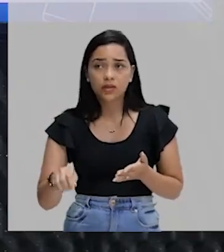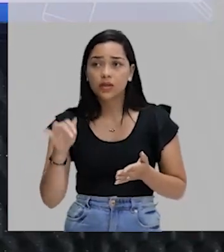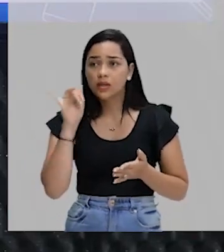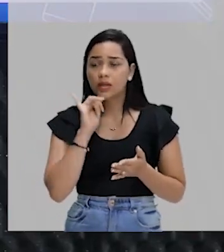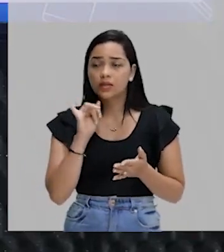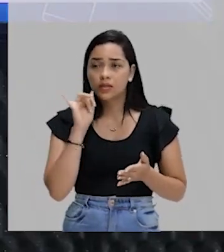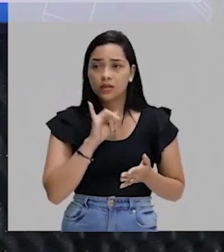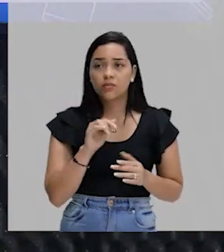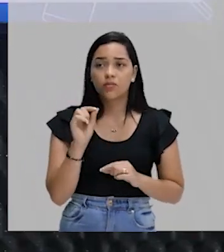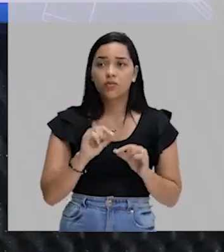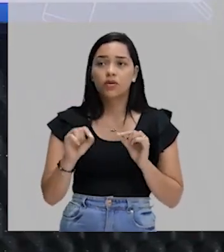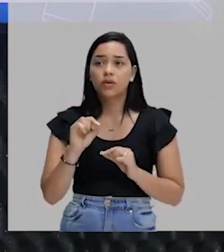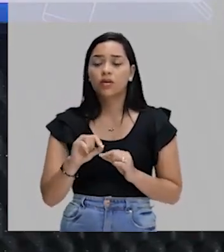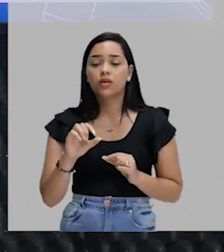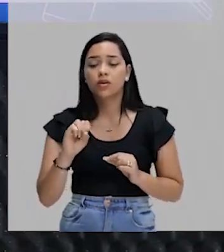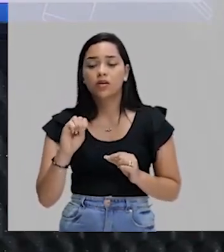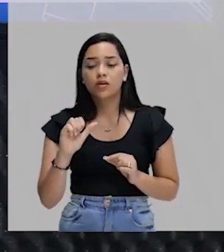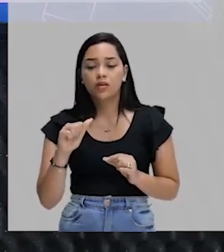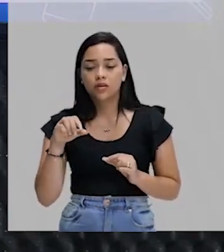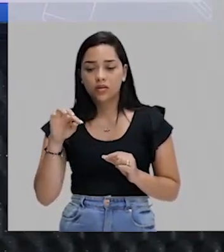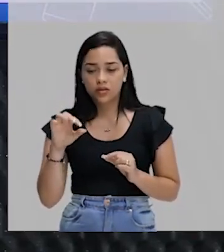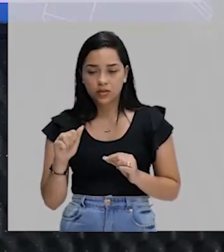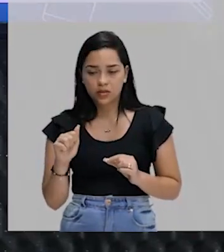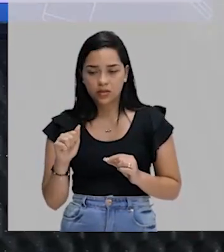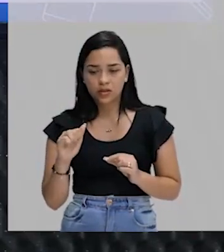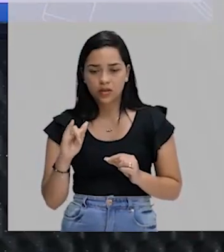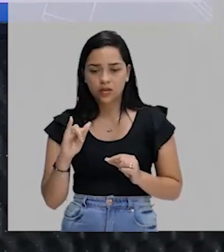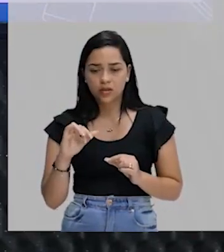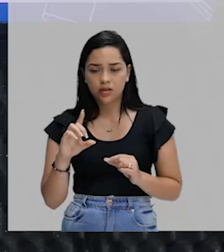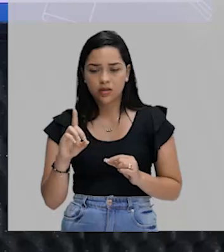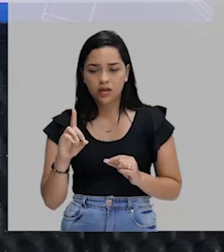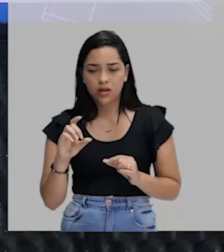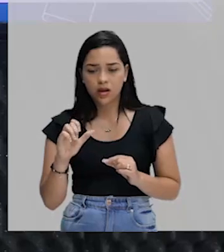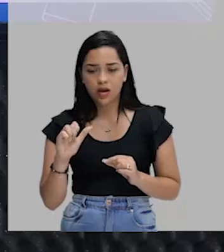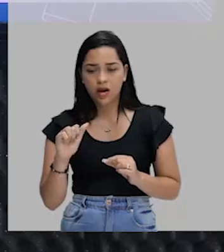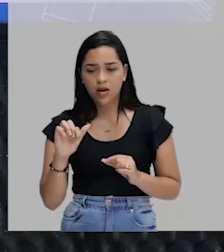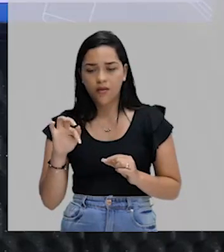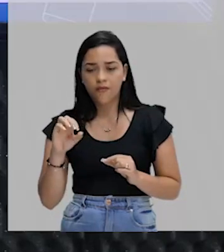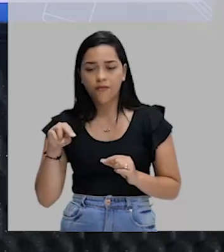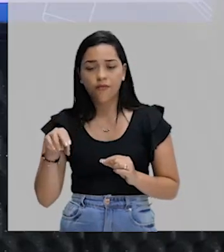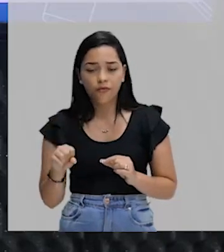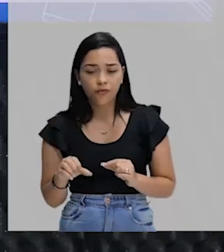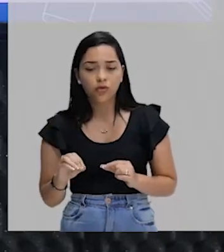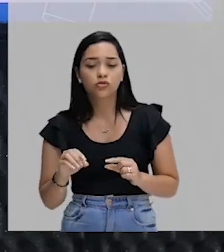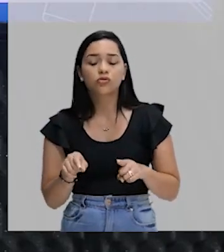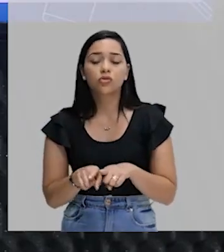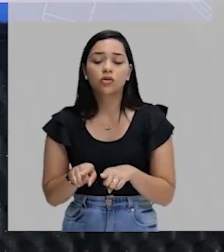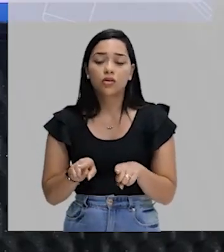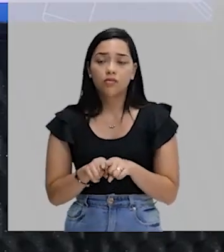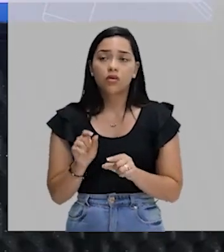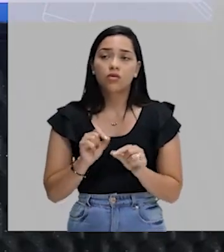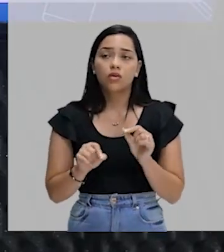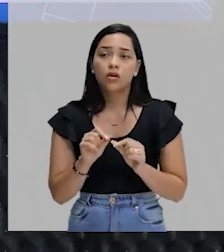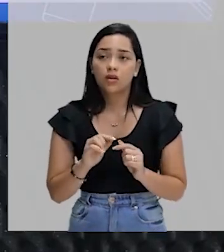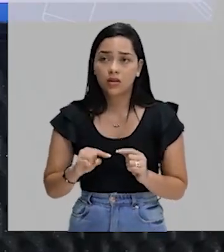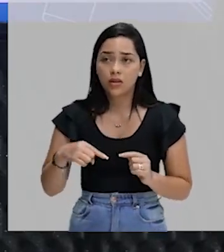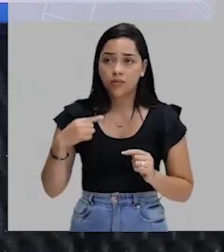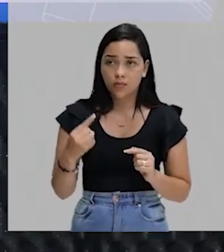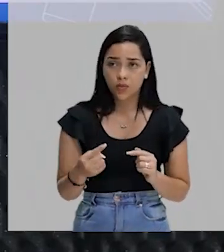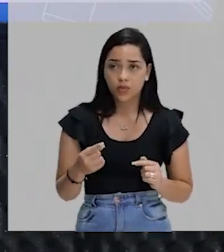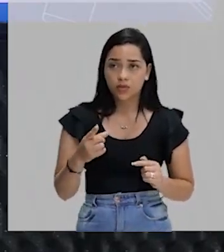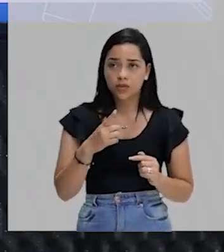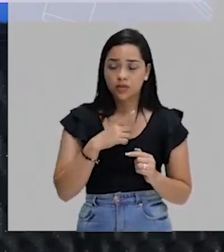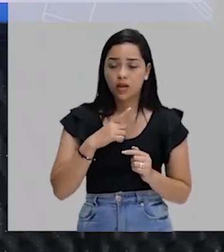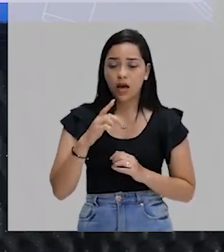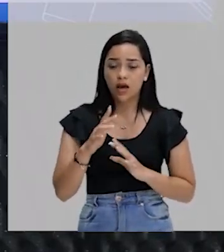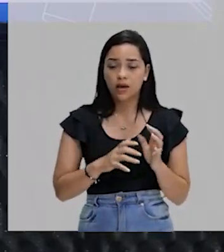o Tratado de Santo Ildefonso, que foi um dos tratados que surgiram logo após